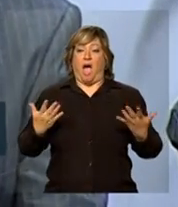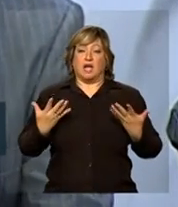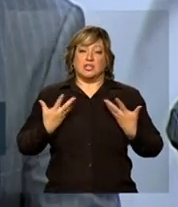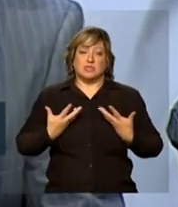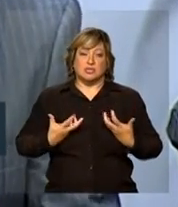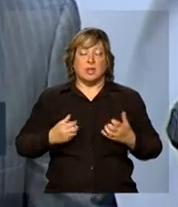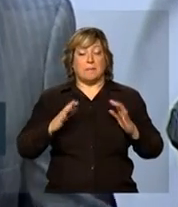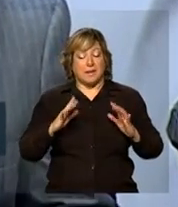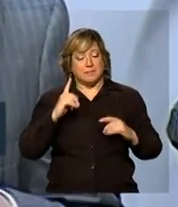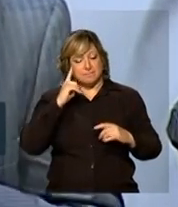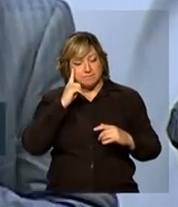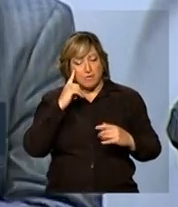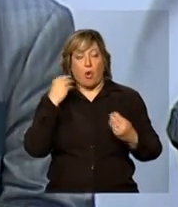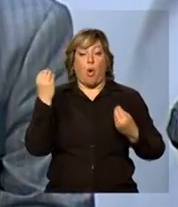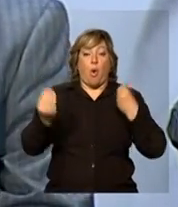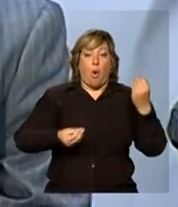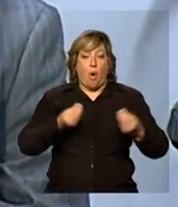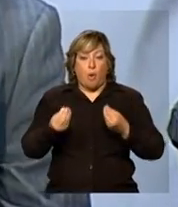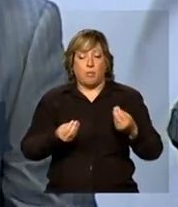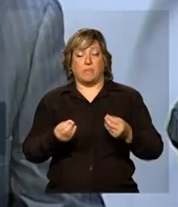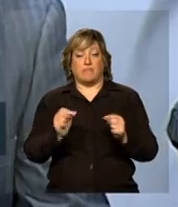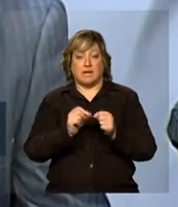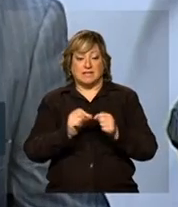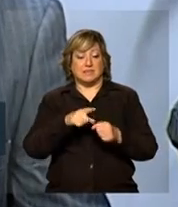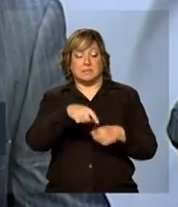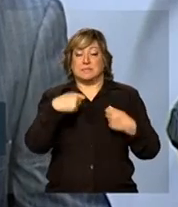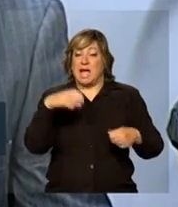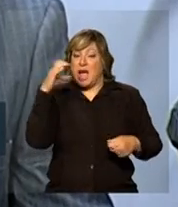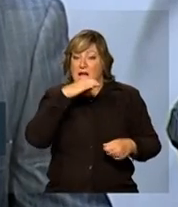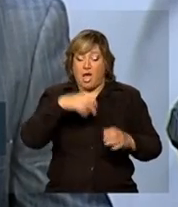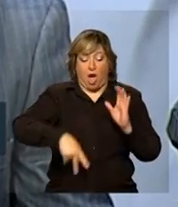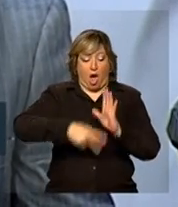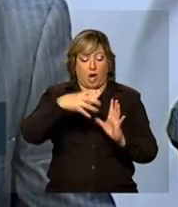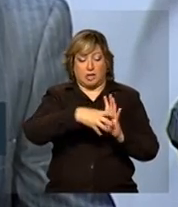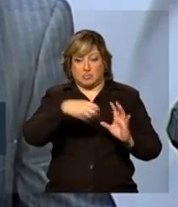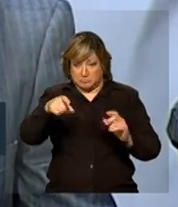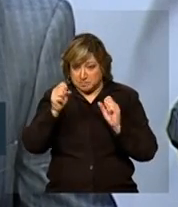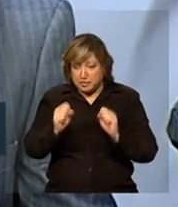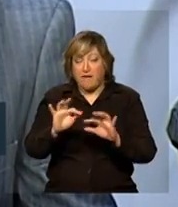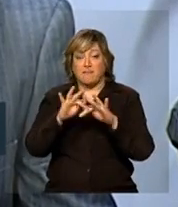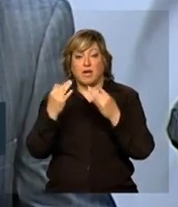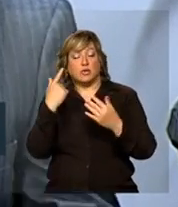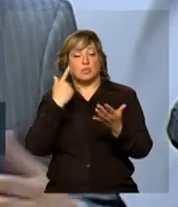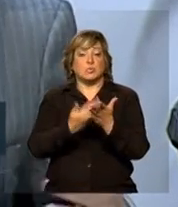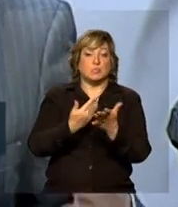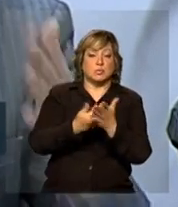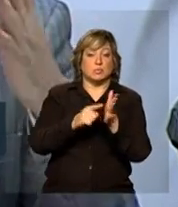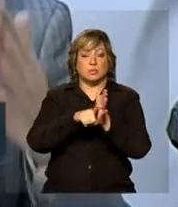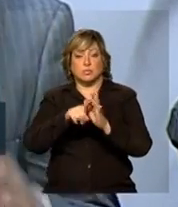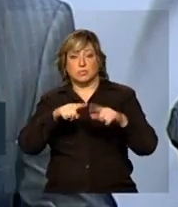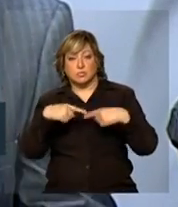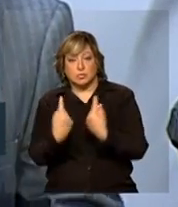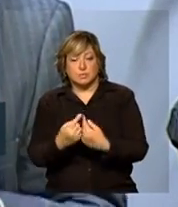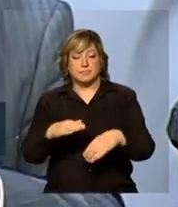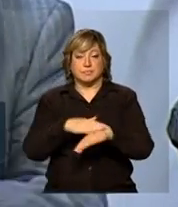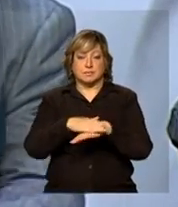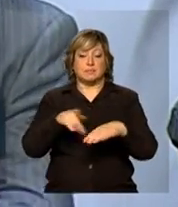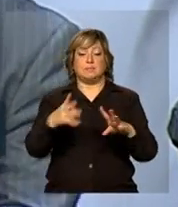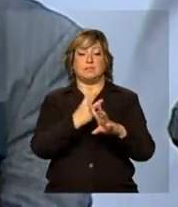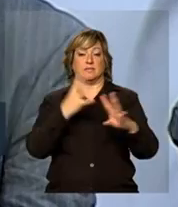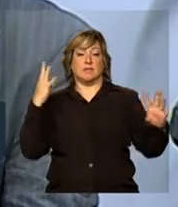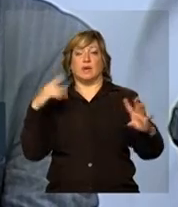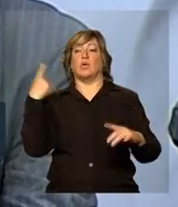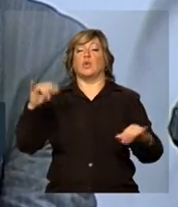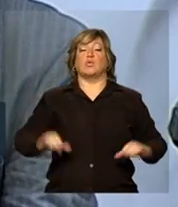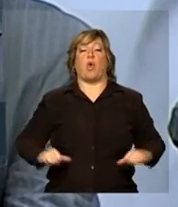a preparação da equipe para retirar do órgão, o transporte do órgão até um local onde será realizado o transplante a partir dessa fila única